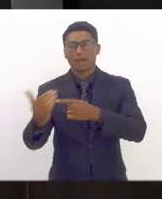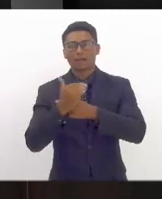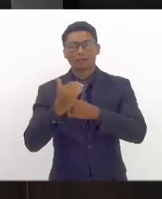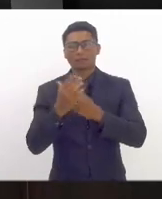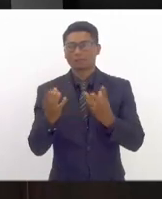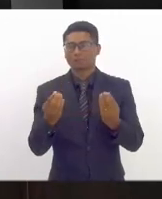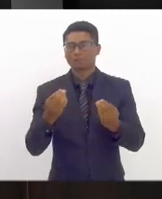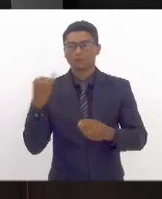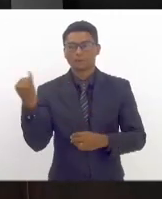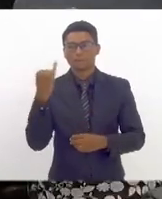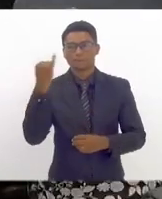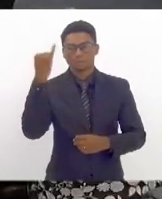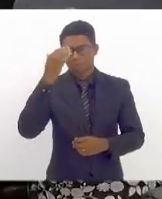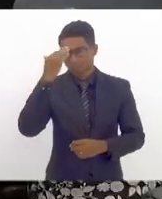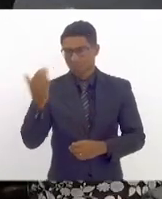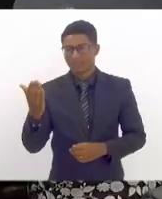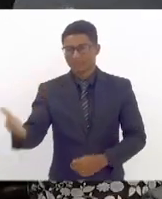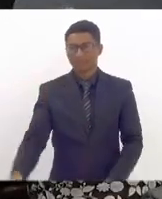Leomar